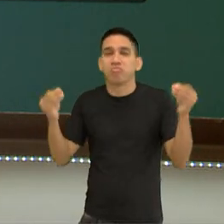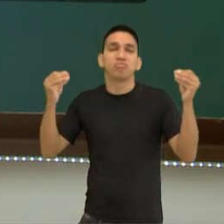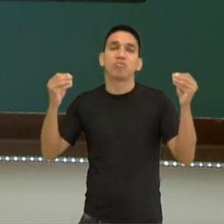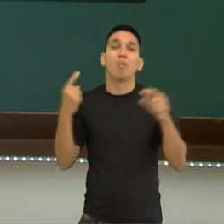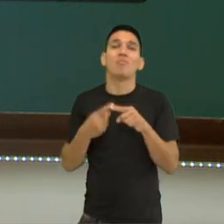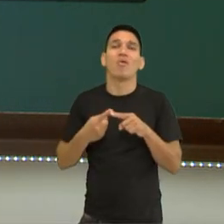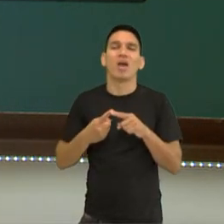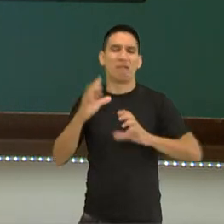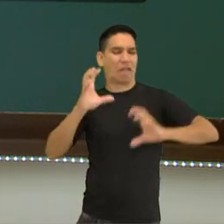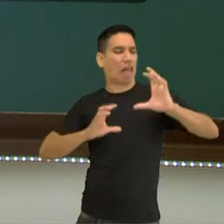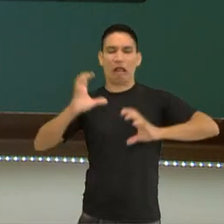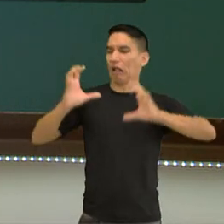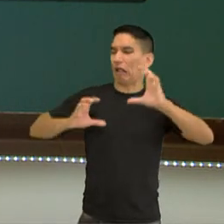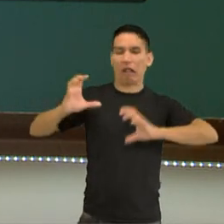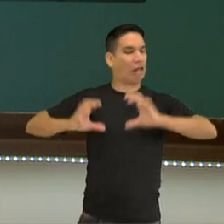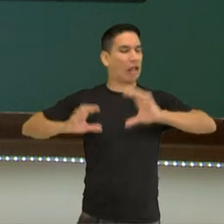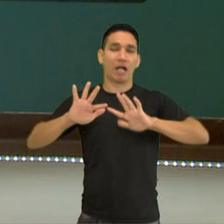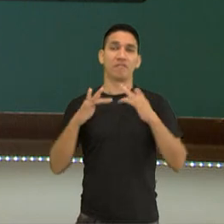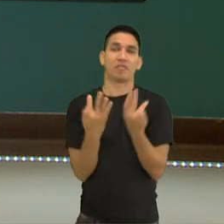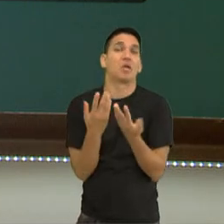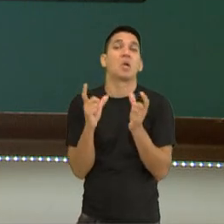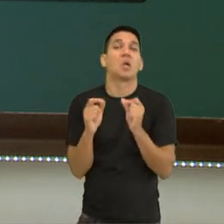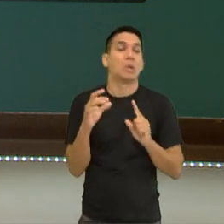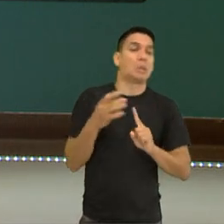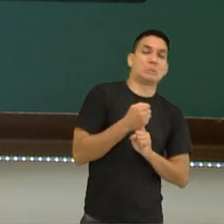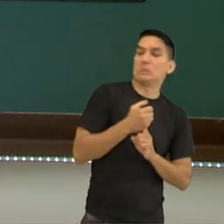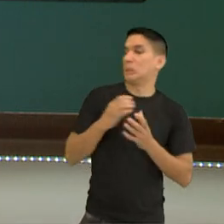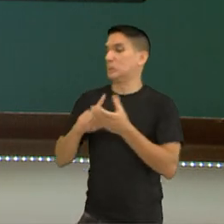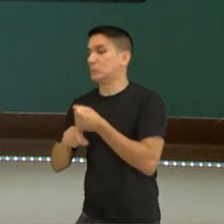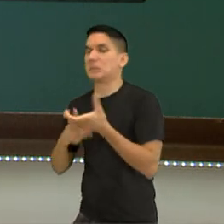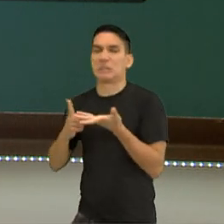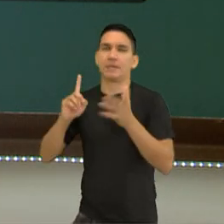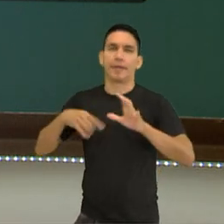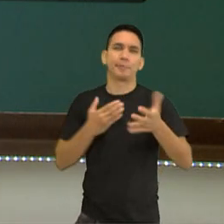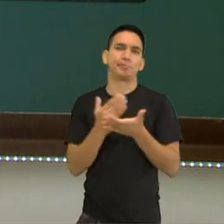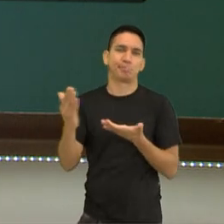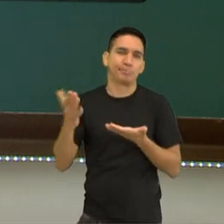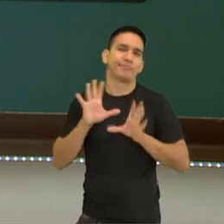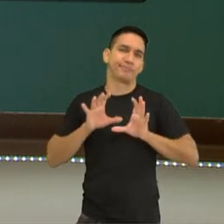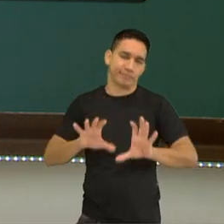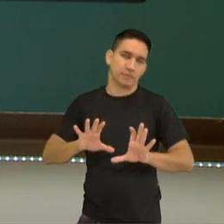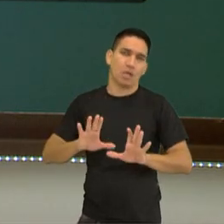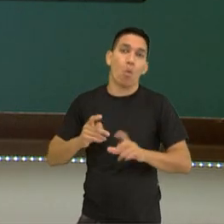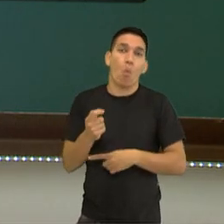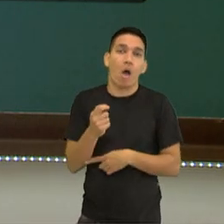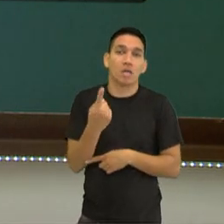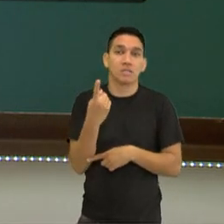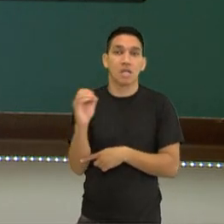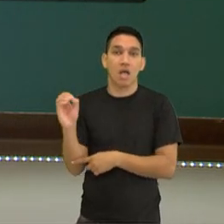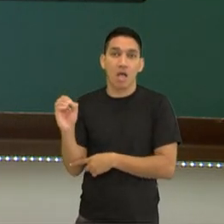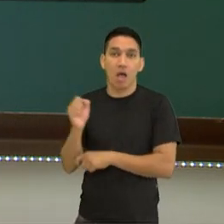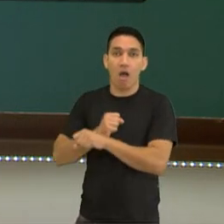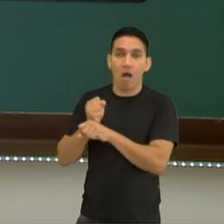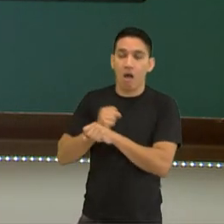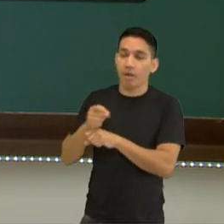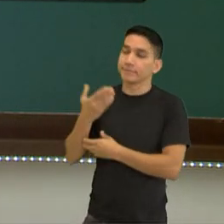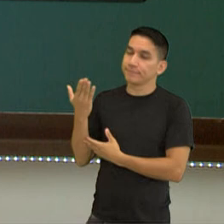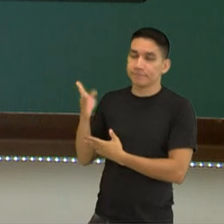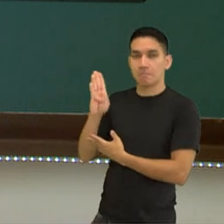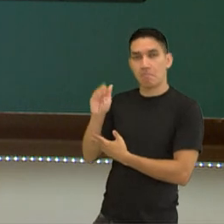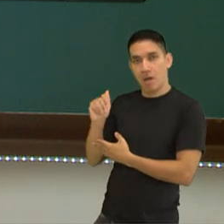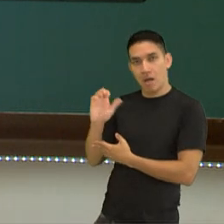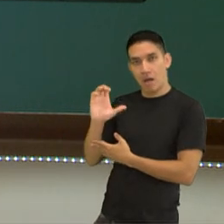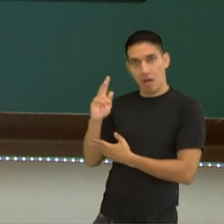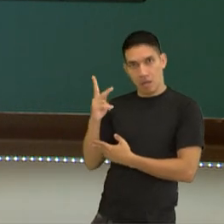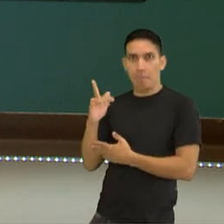briga familiar, eu pego, os filhos tomam posse, né? Que aí ficou esquecida por quase 100 anos o nosso amigo Bach, mas